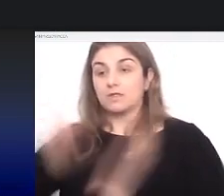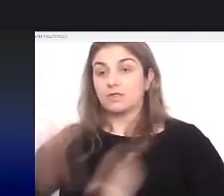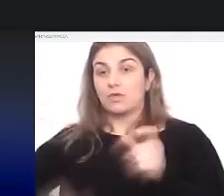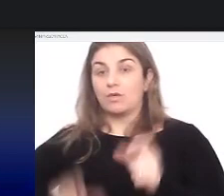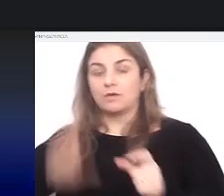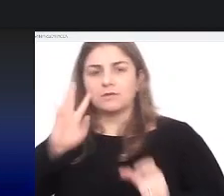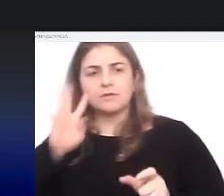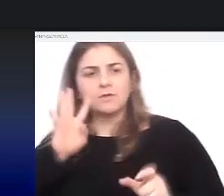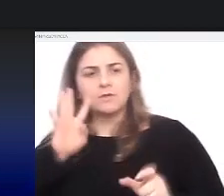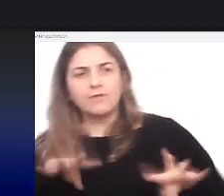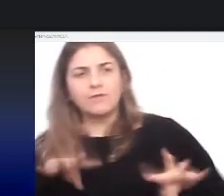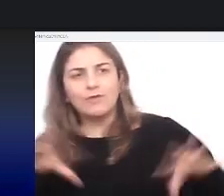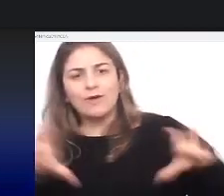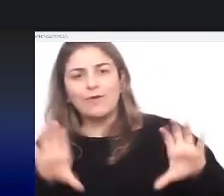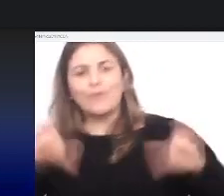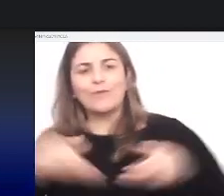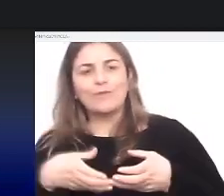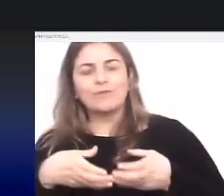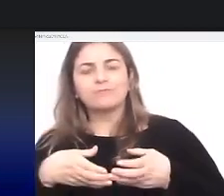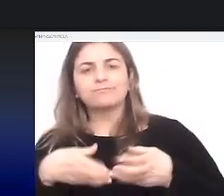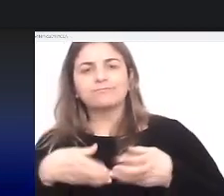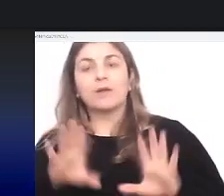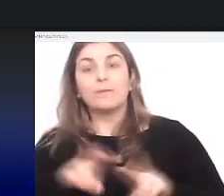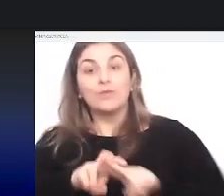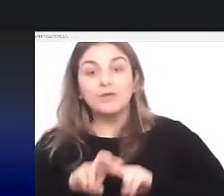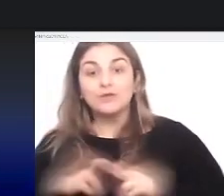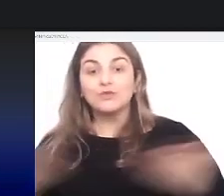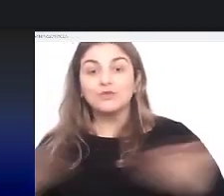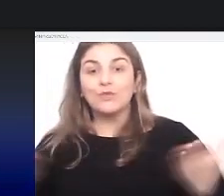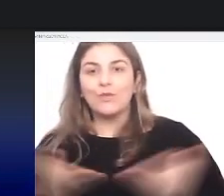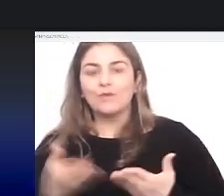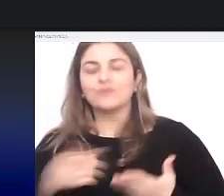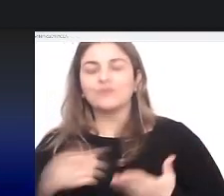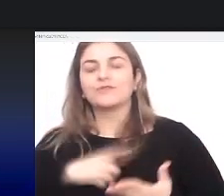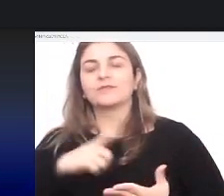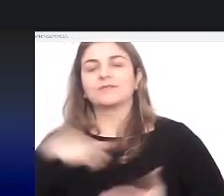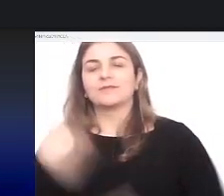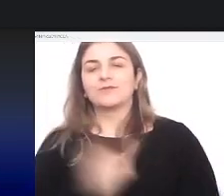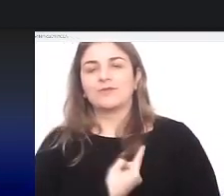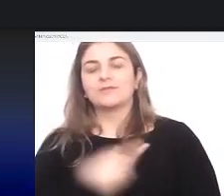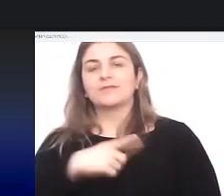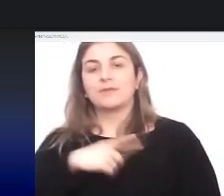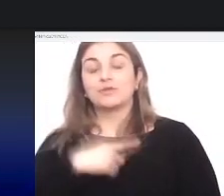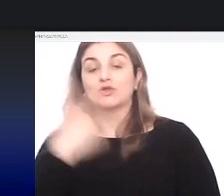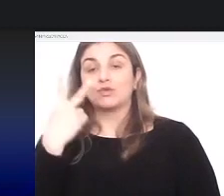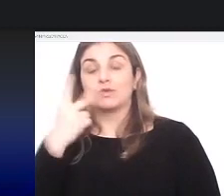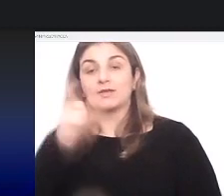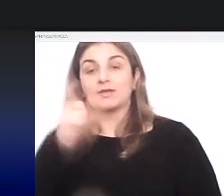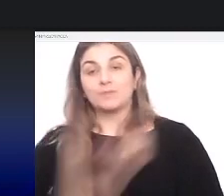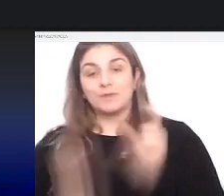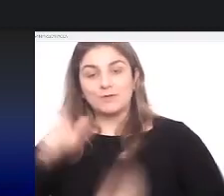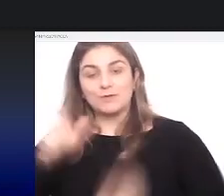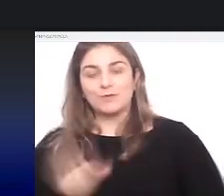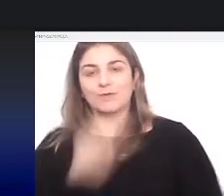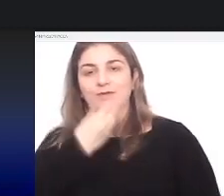Para isso, estamos aqui hoje contando com dois dos maiores criminalistas do Brasil,